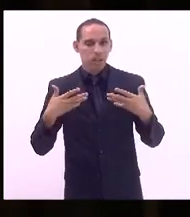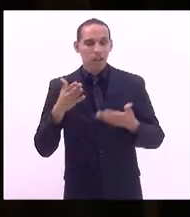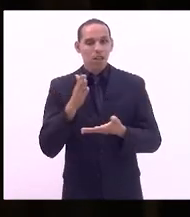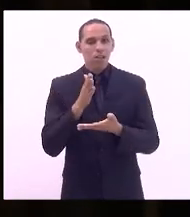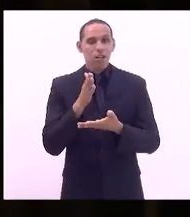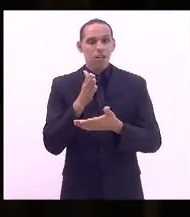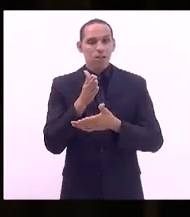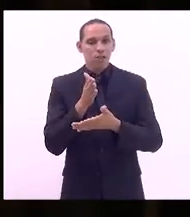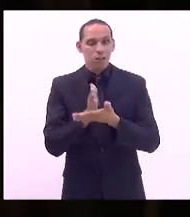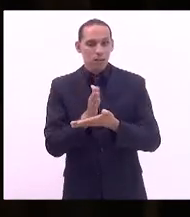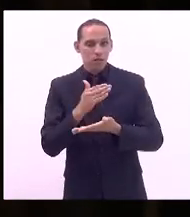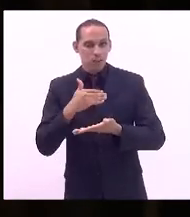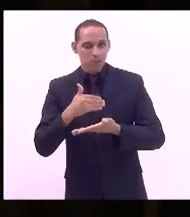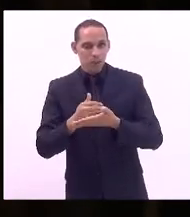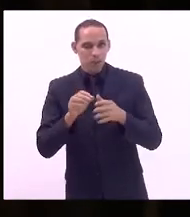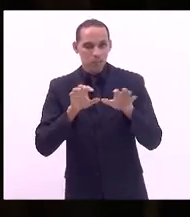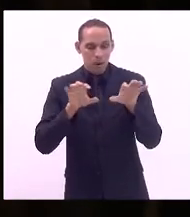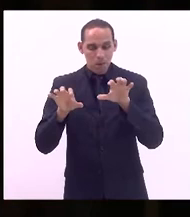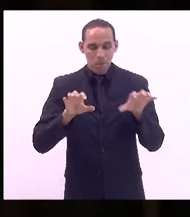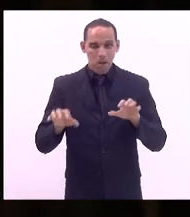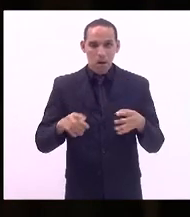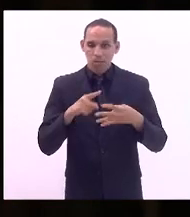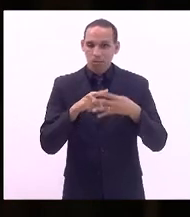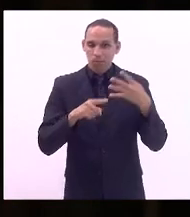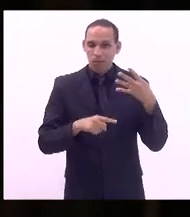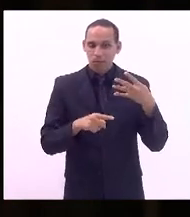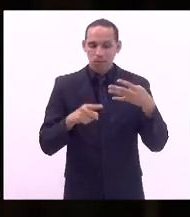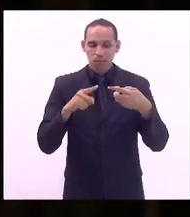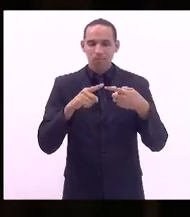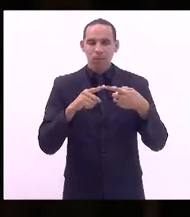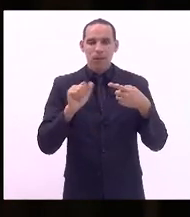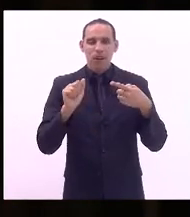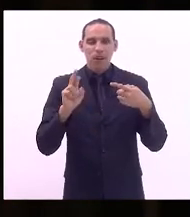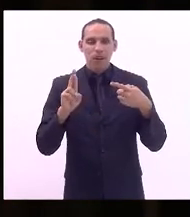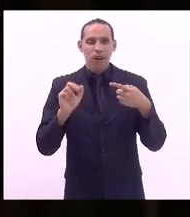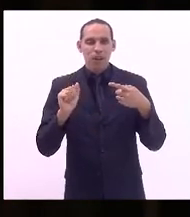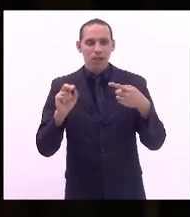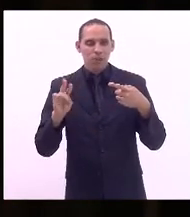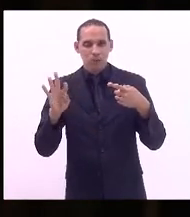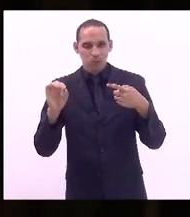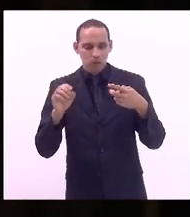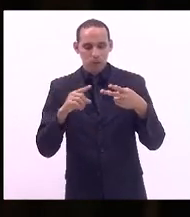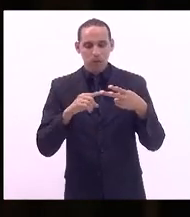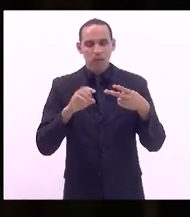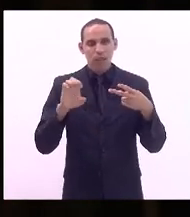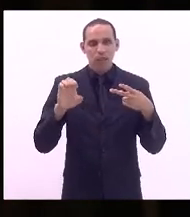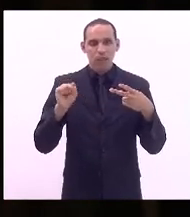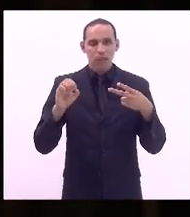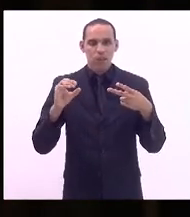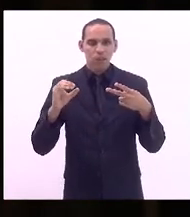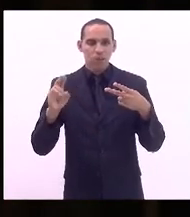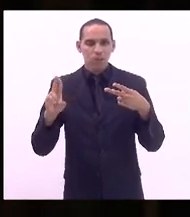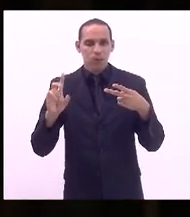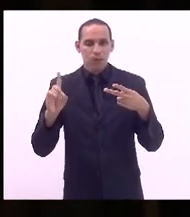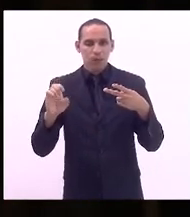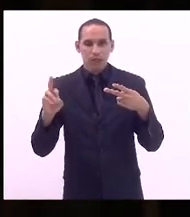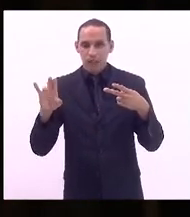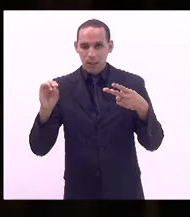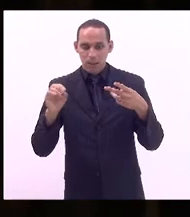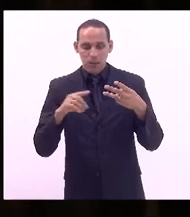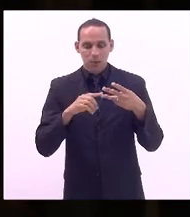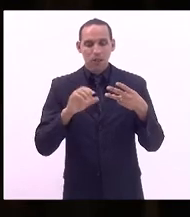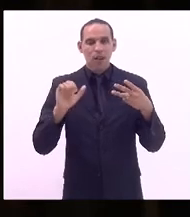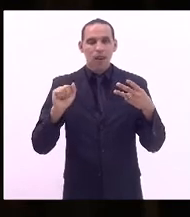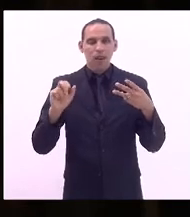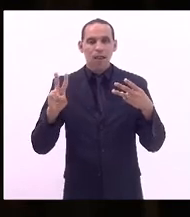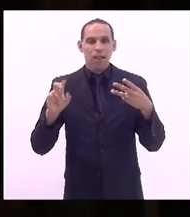divididas em quatro categorias distintas Arauto ar alta escudeiras Porteira Cavaleiro